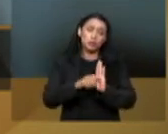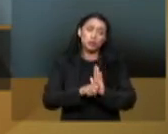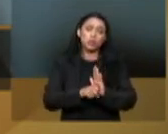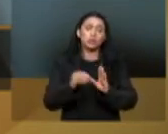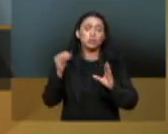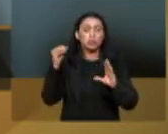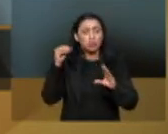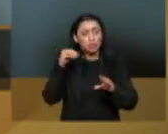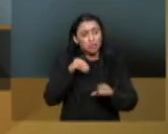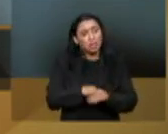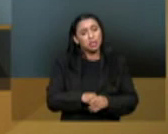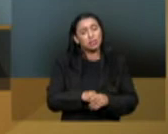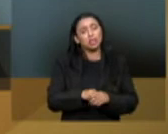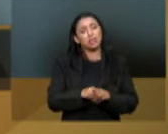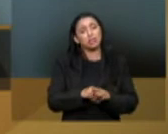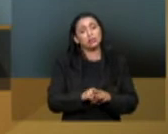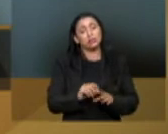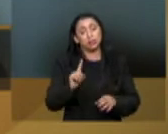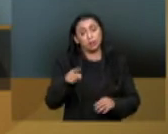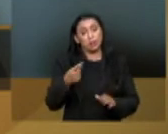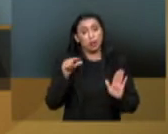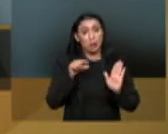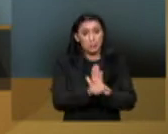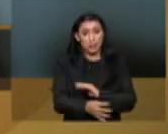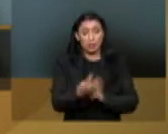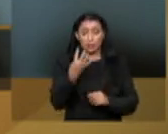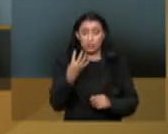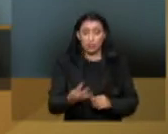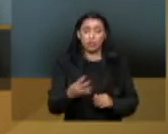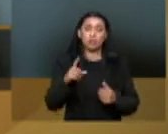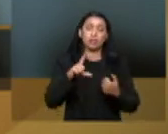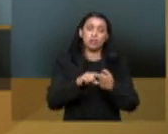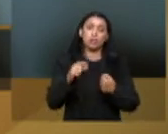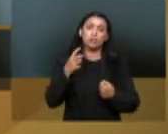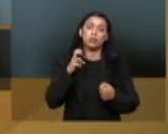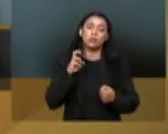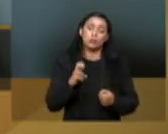regime especial ao qual se refere o parágrafo 4 do artigo 5º da Lei